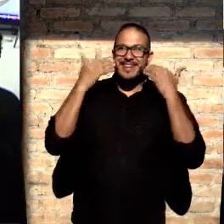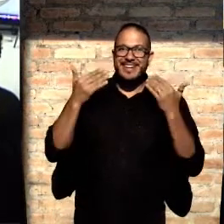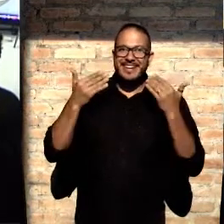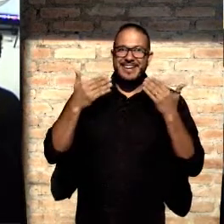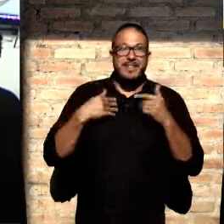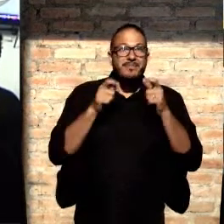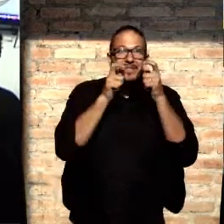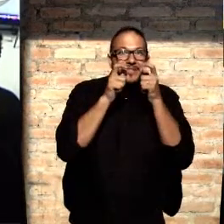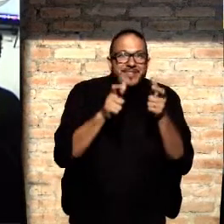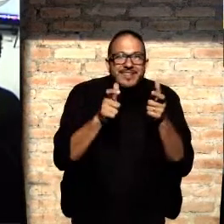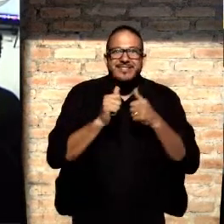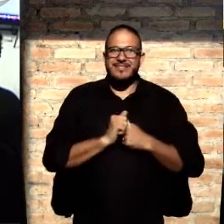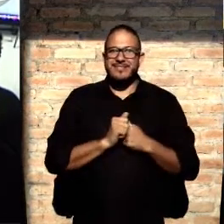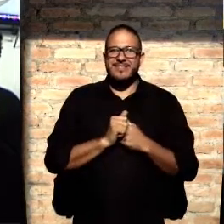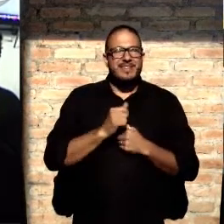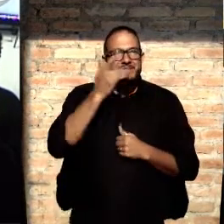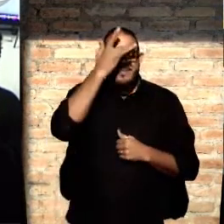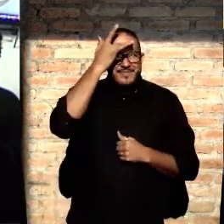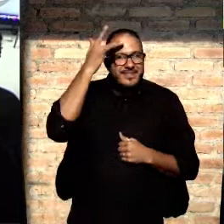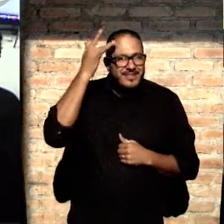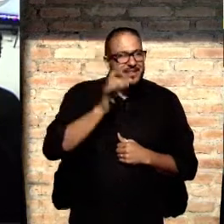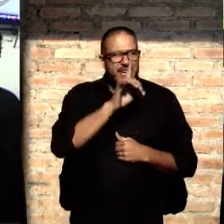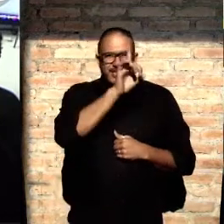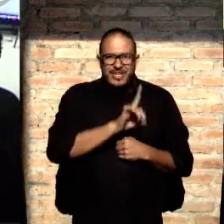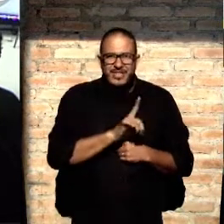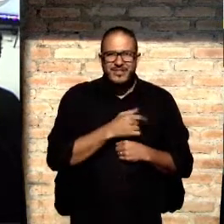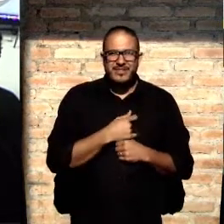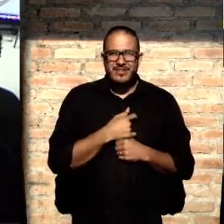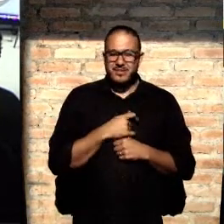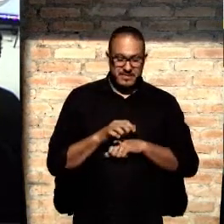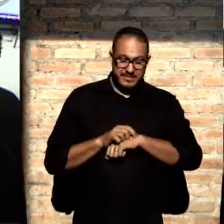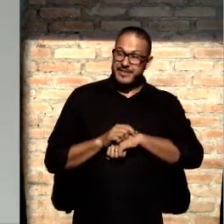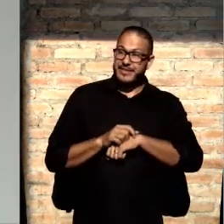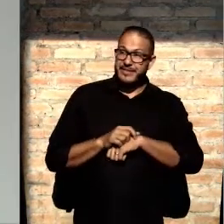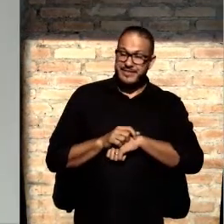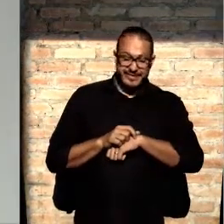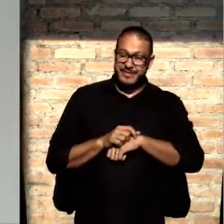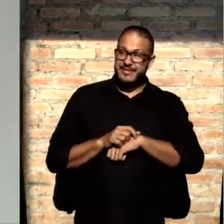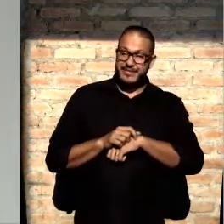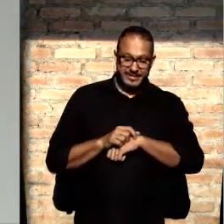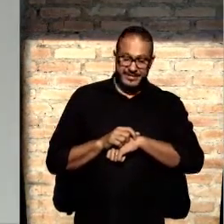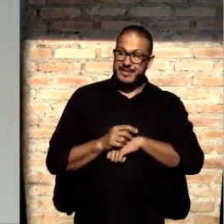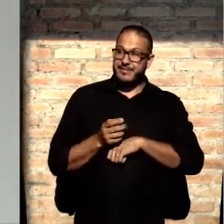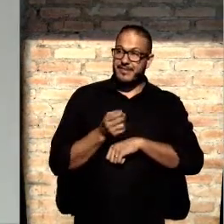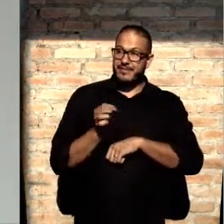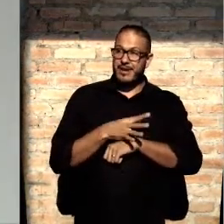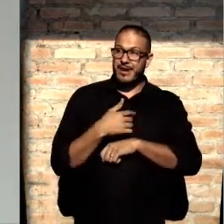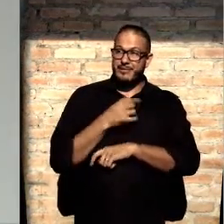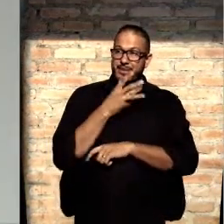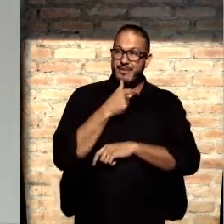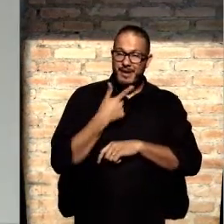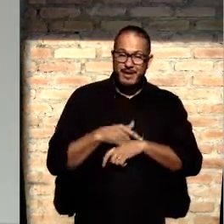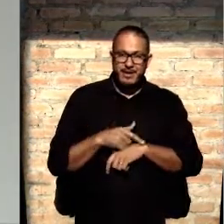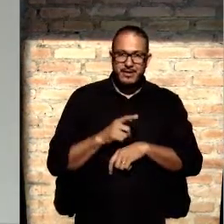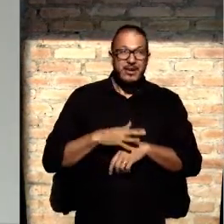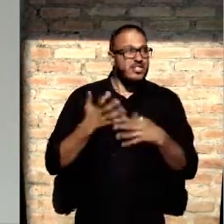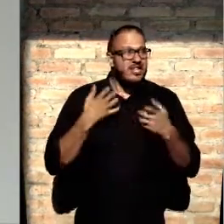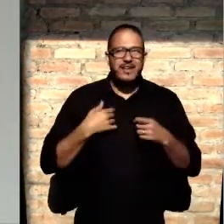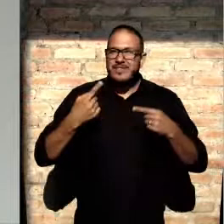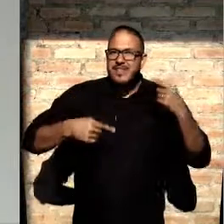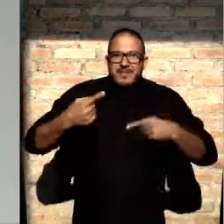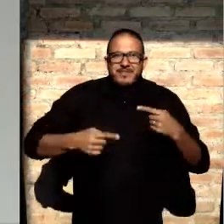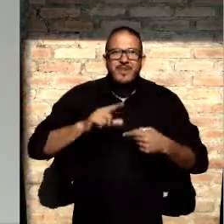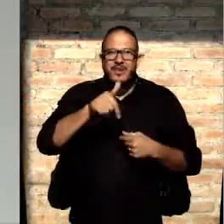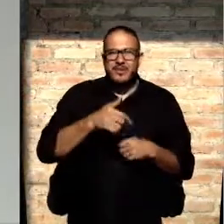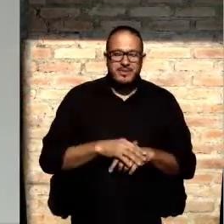comprometida uma diretora que não ficava olhando a hora pra ver que horas a peça é acabar a gente queria fazer debate depois